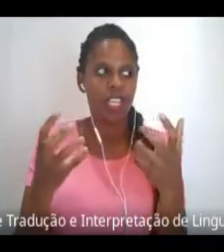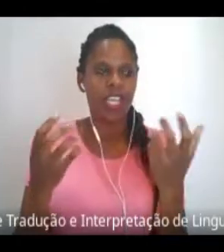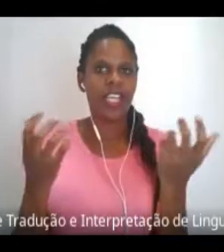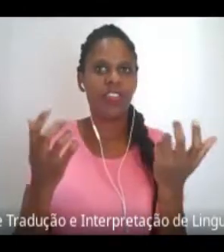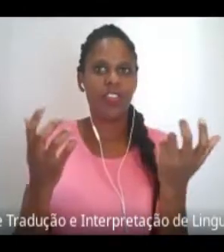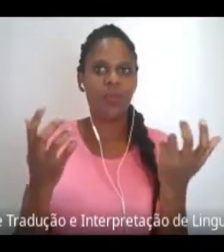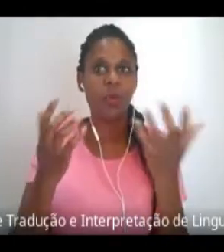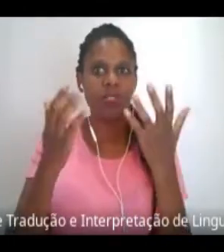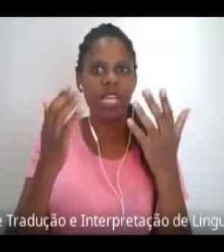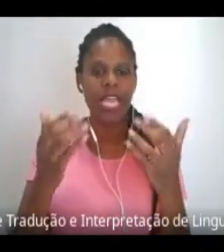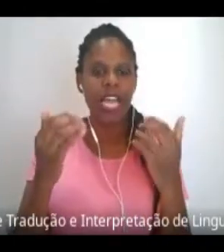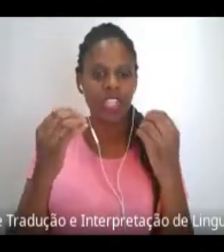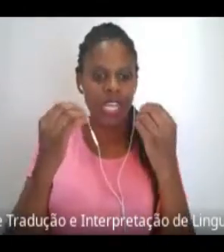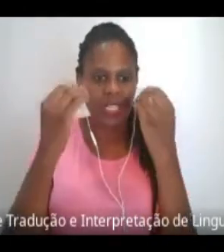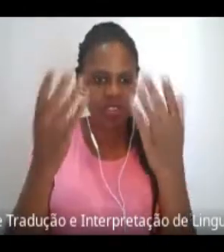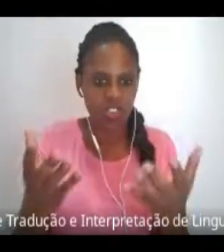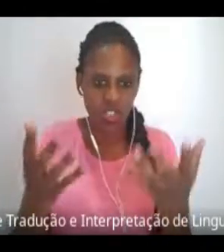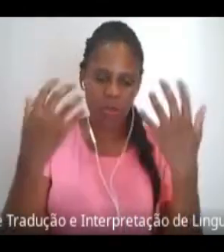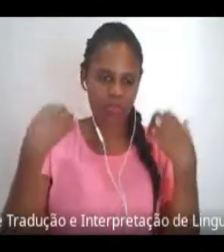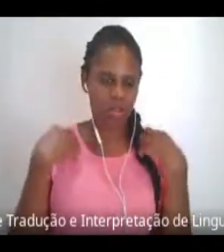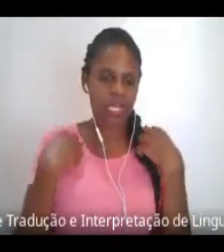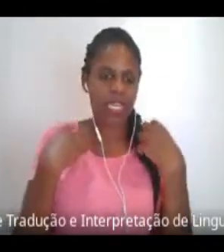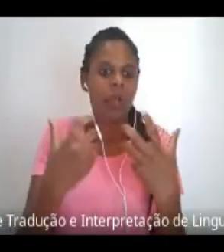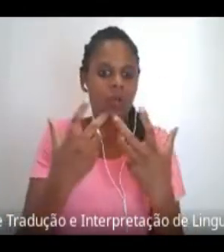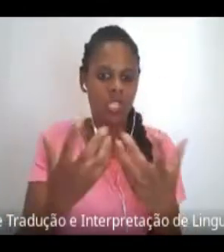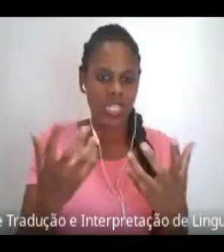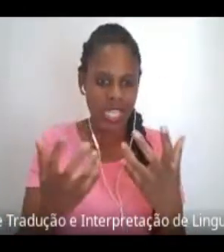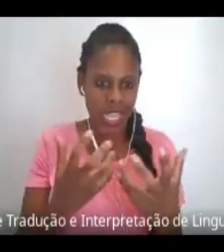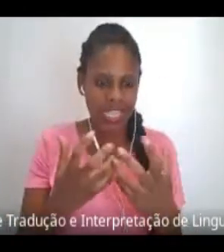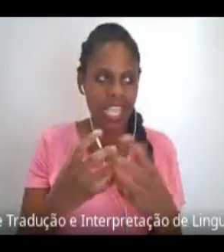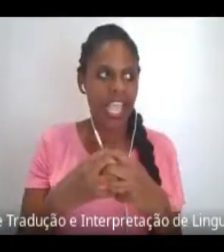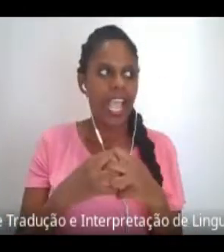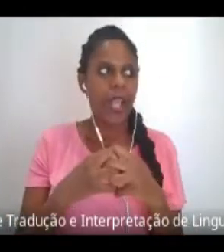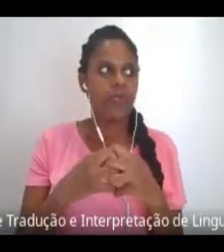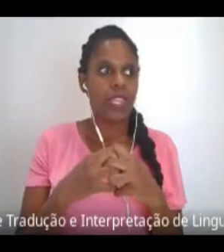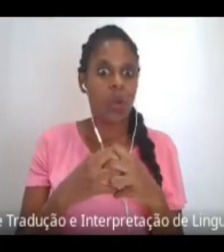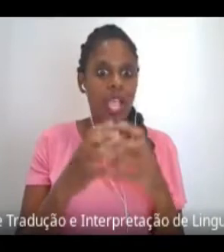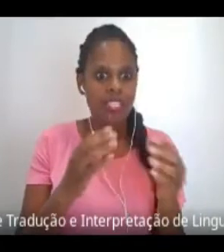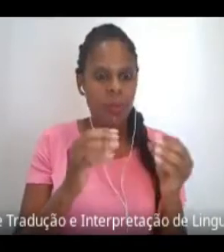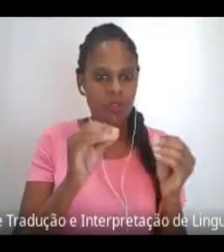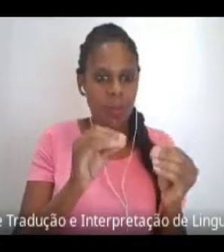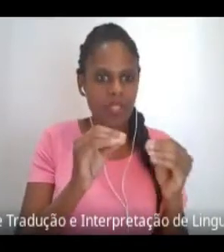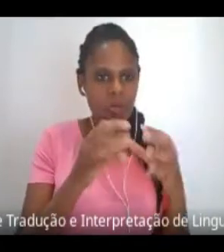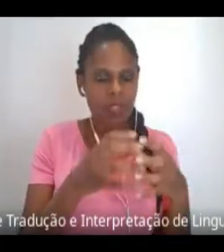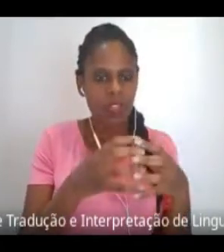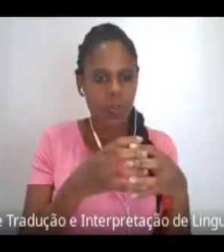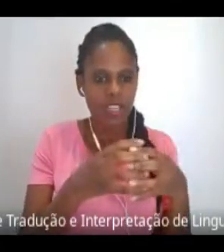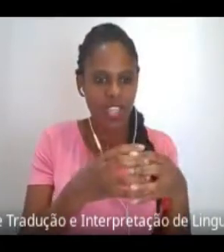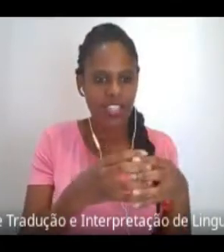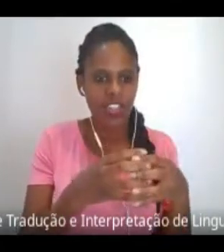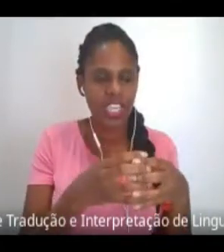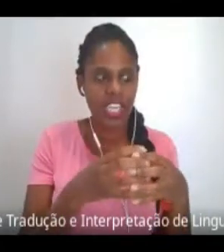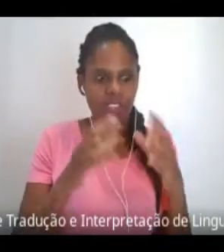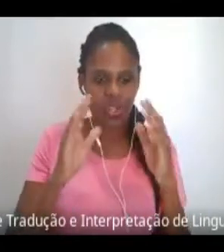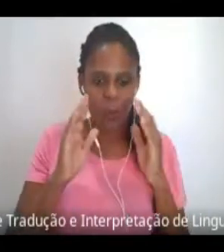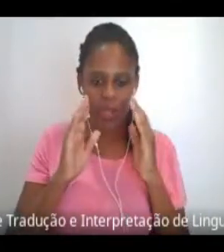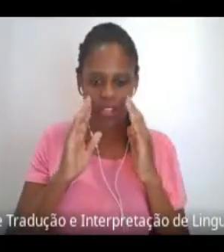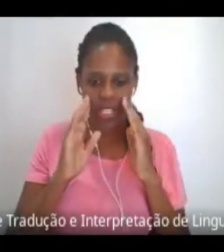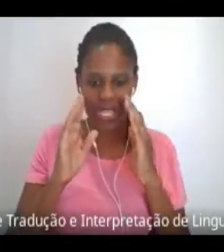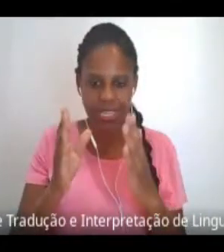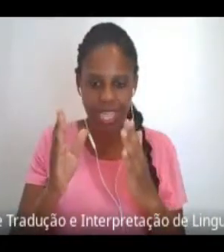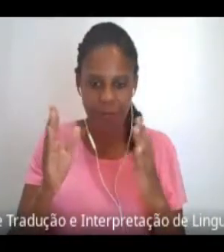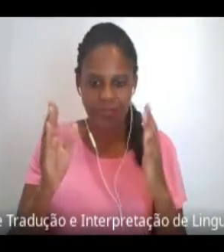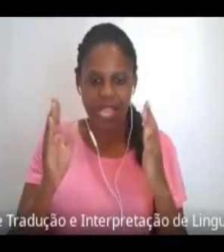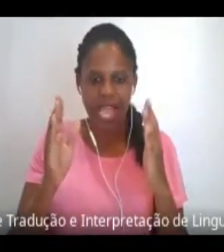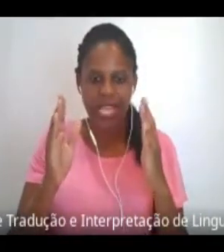né? Dessa falta de possibilidade de ela assistir de uma forma que ela conseguisse entender. Então, esse é um movimento mostrando para a gente que a